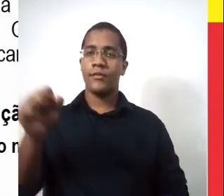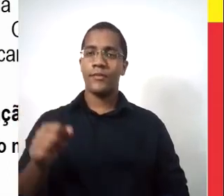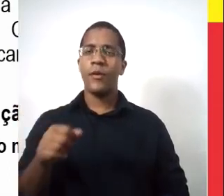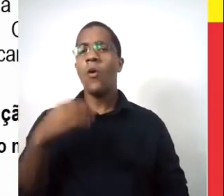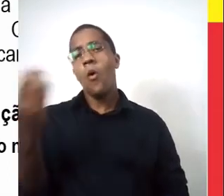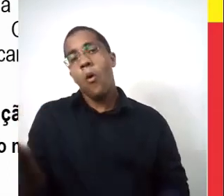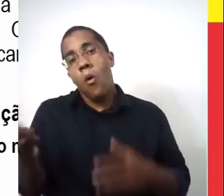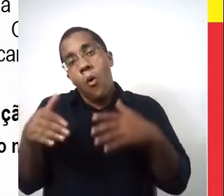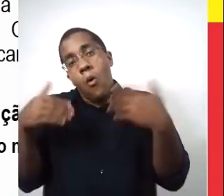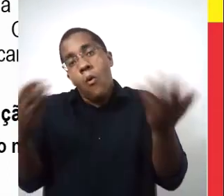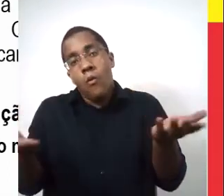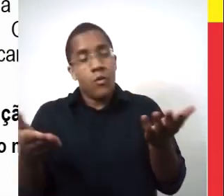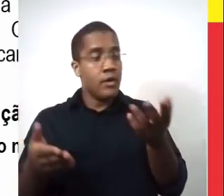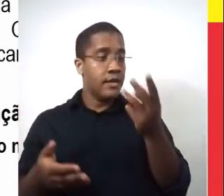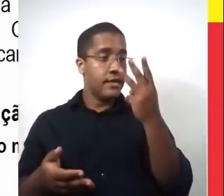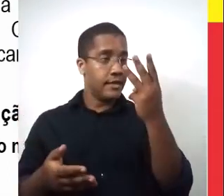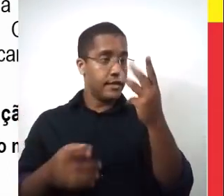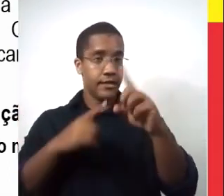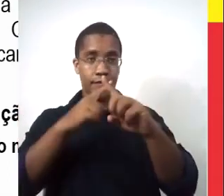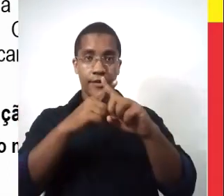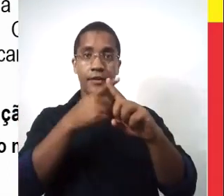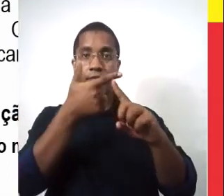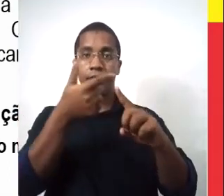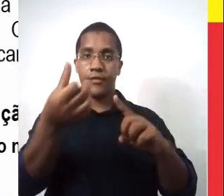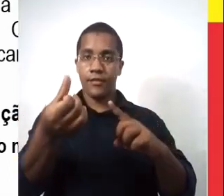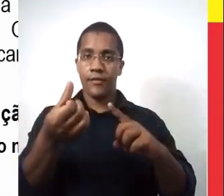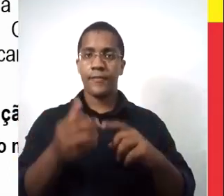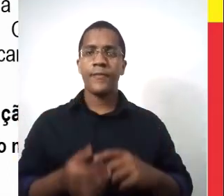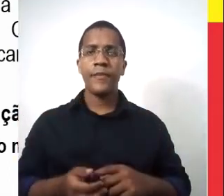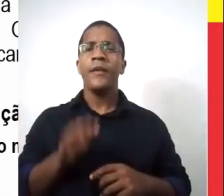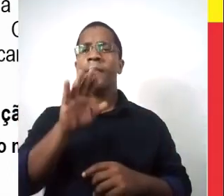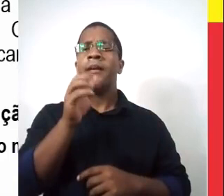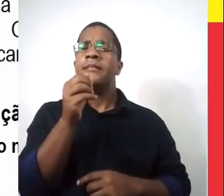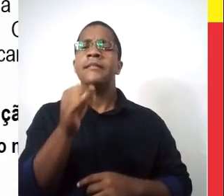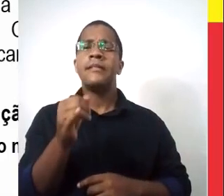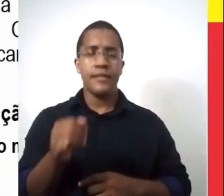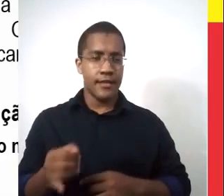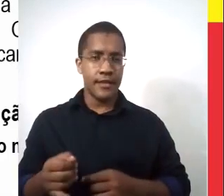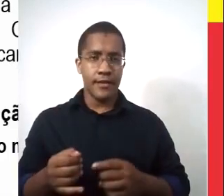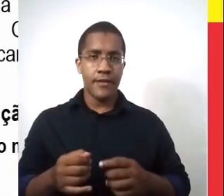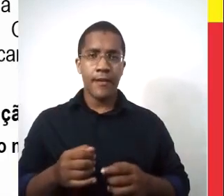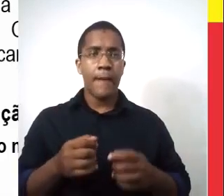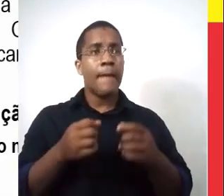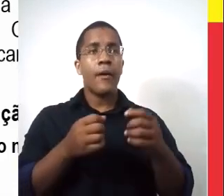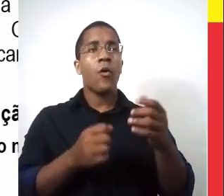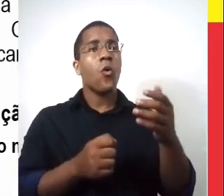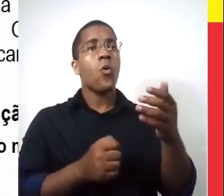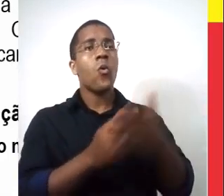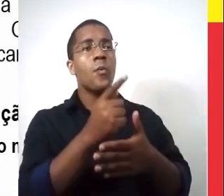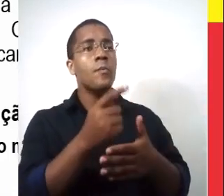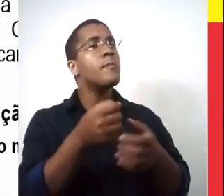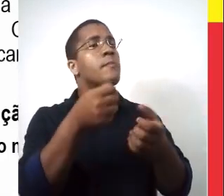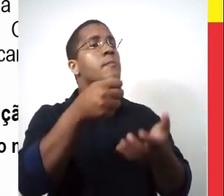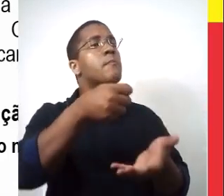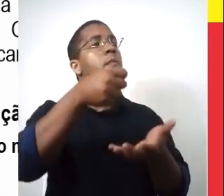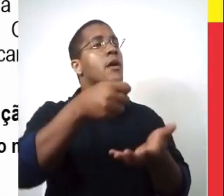que vai dar 78. Agora, se levar 7 quilos, vai dar quanto?